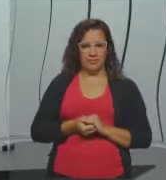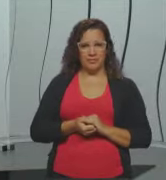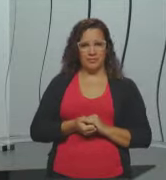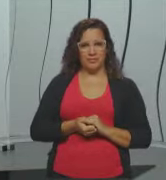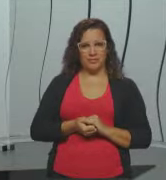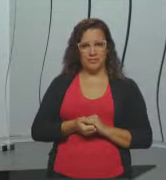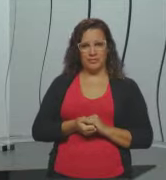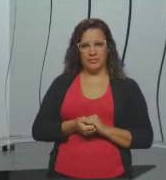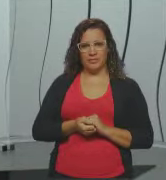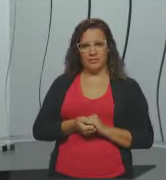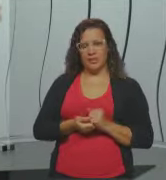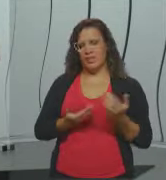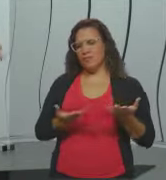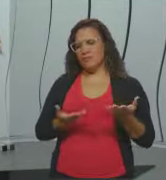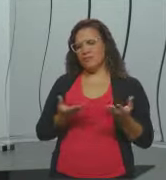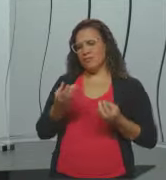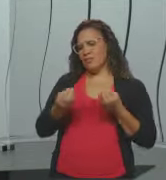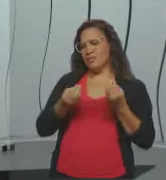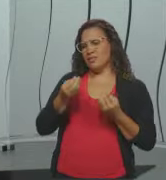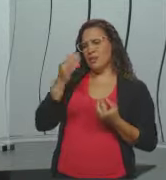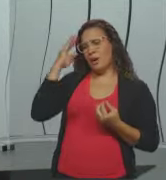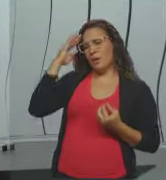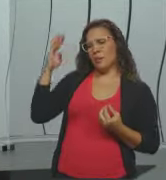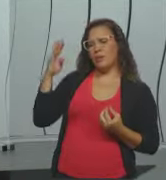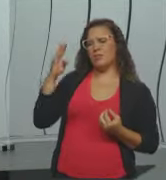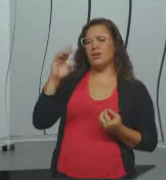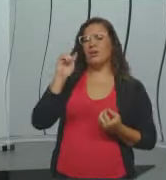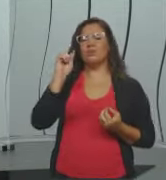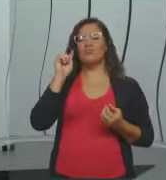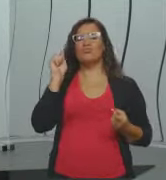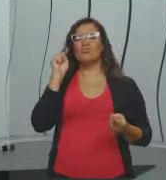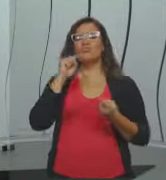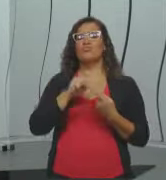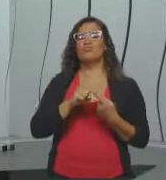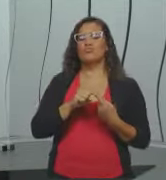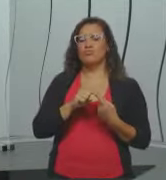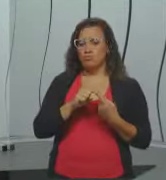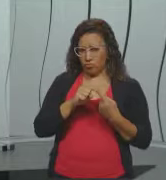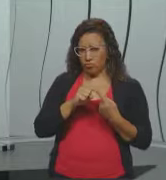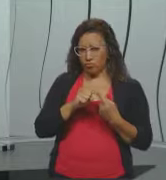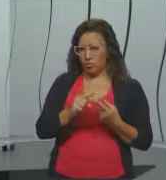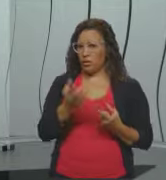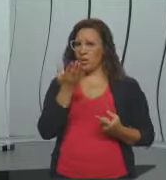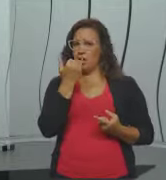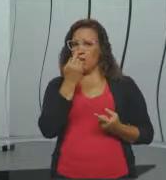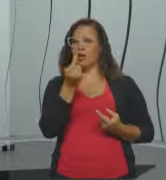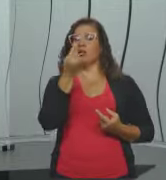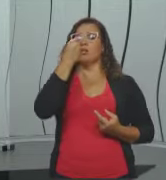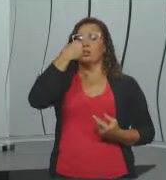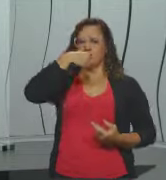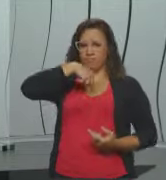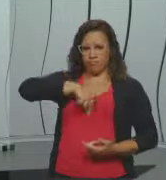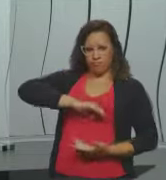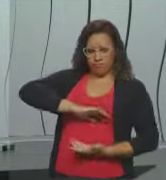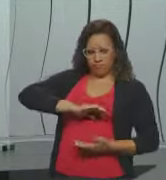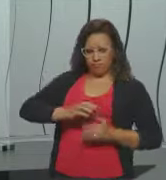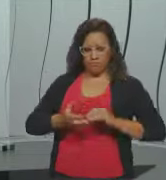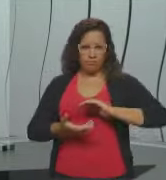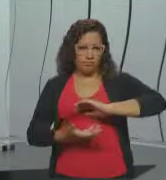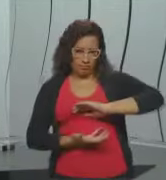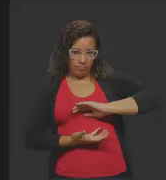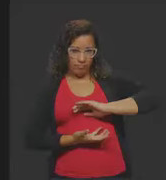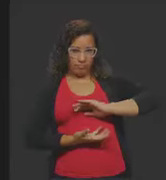Bom, qual seria a principal função do sistema digestório? Ou a principal função da digestão, que é basicamente a mesma